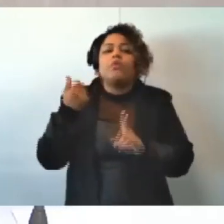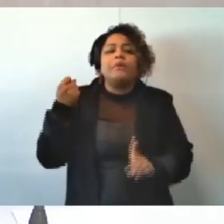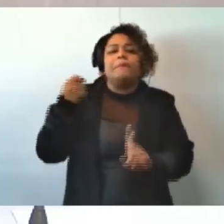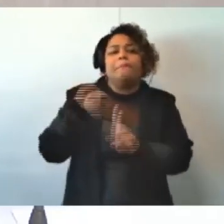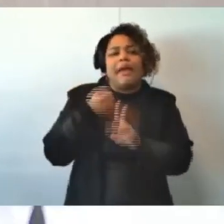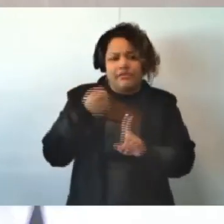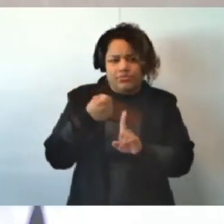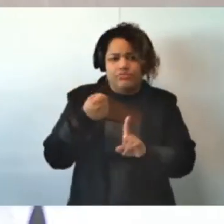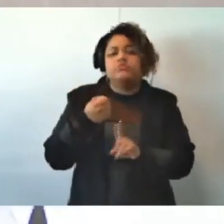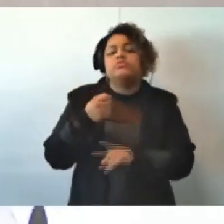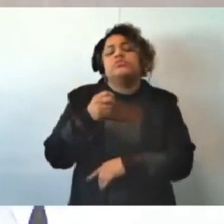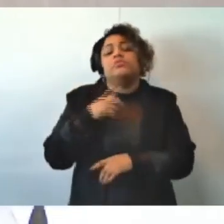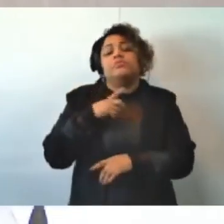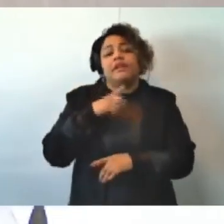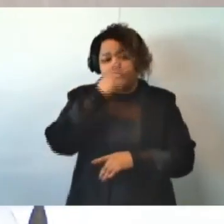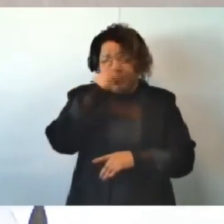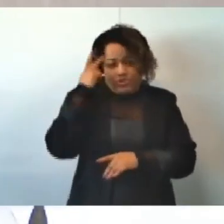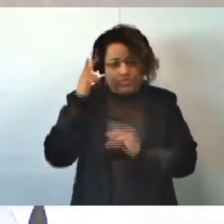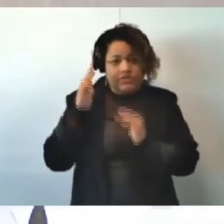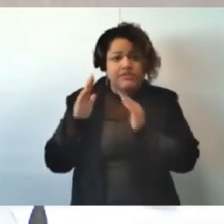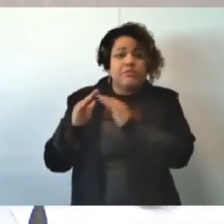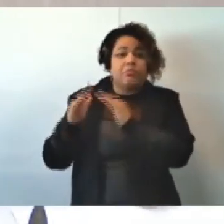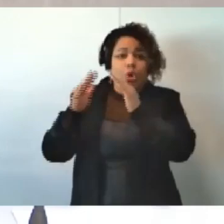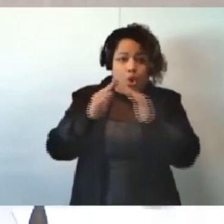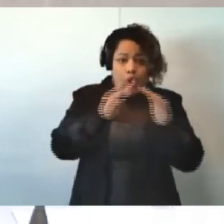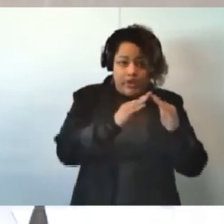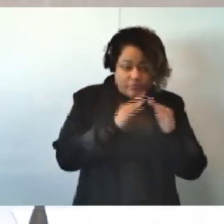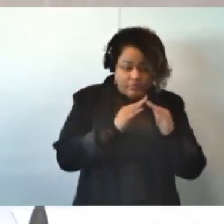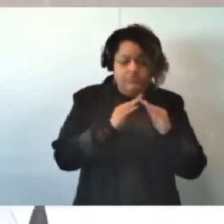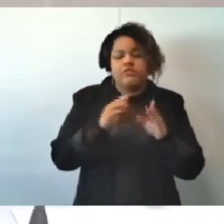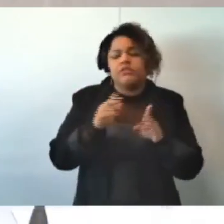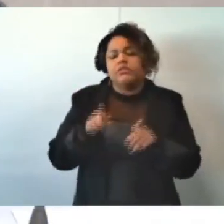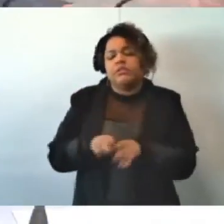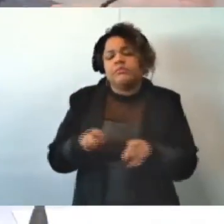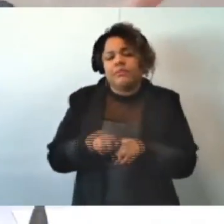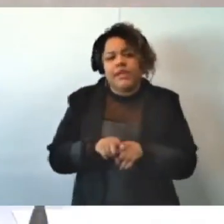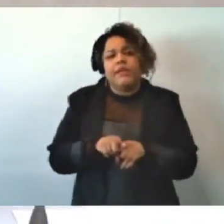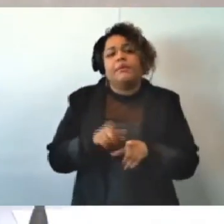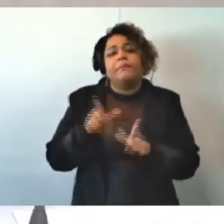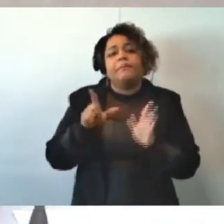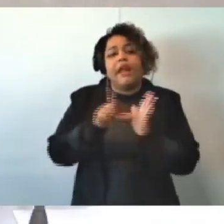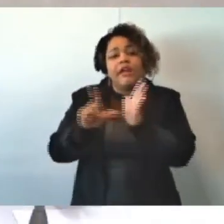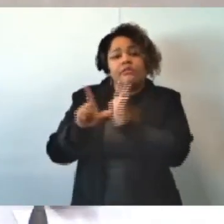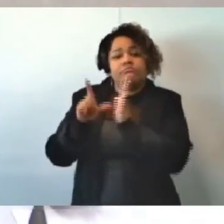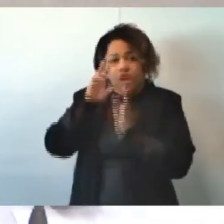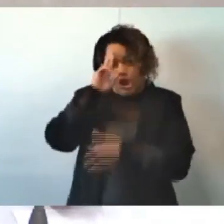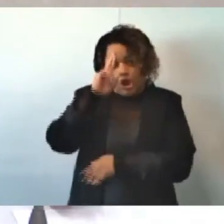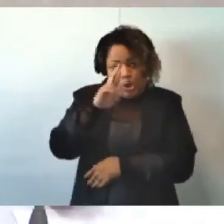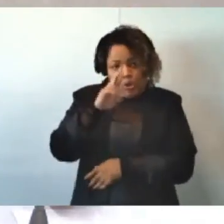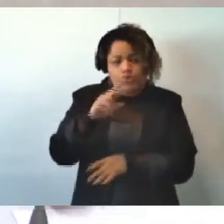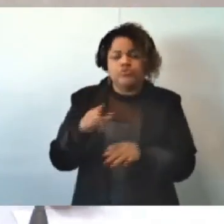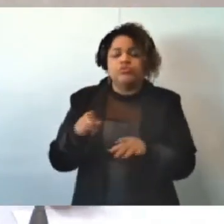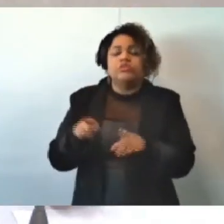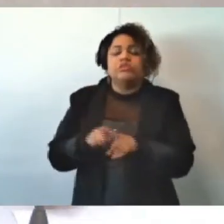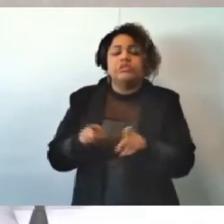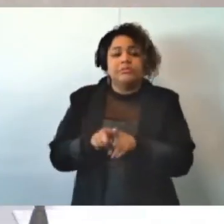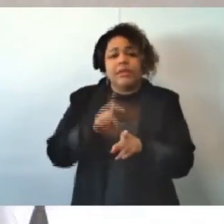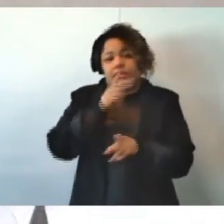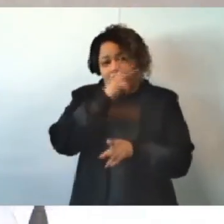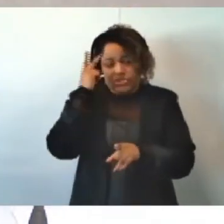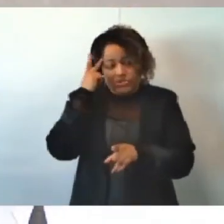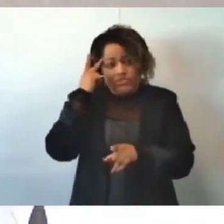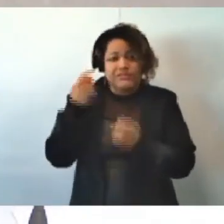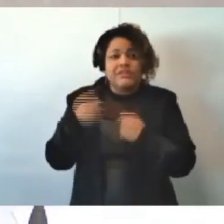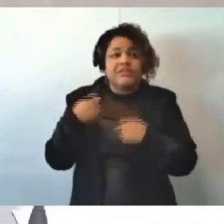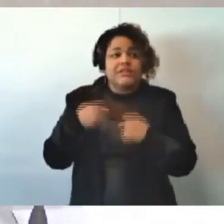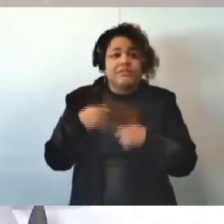para empresários, para lojistas, para as pessoas que são obrigadas e precisam passar pelo bairro. É um impacto